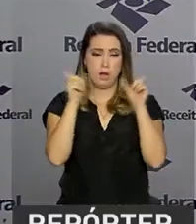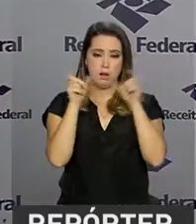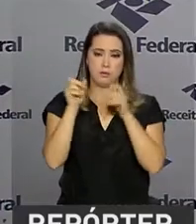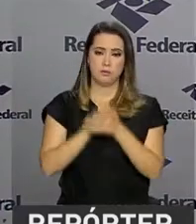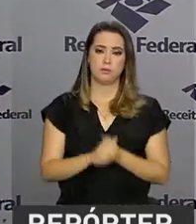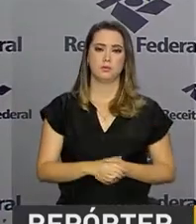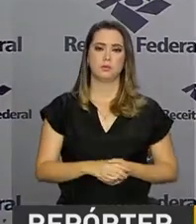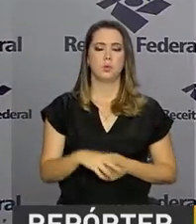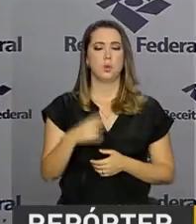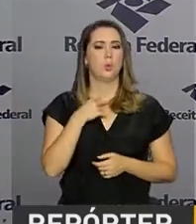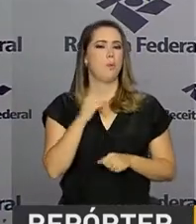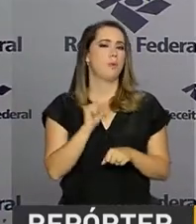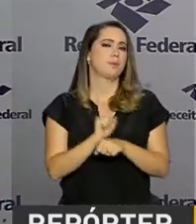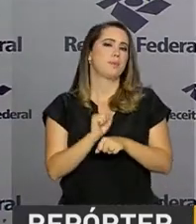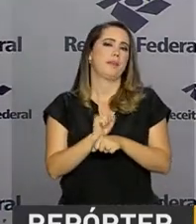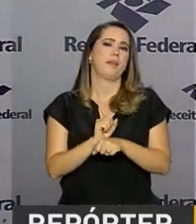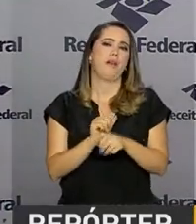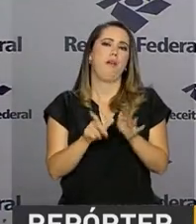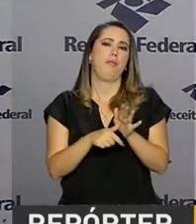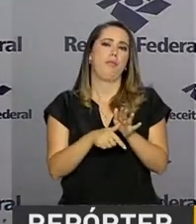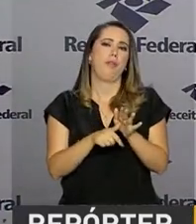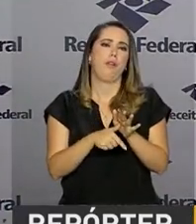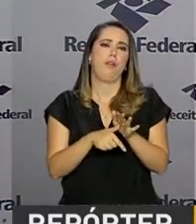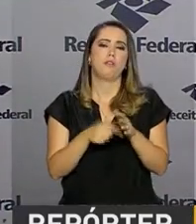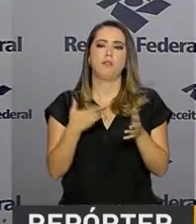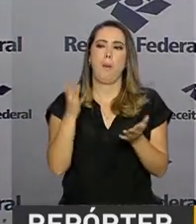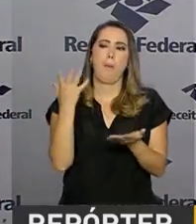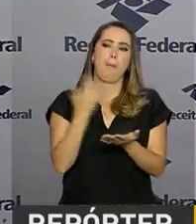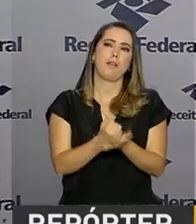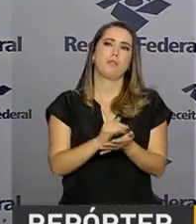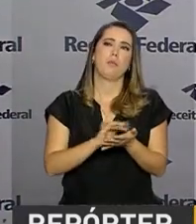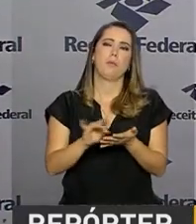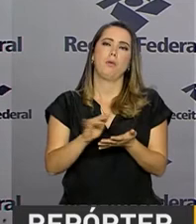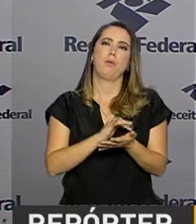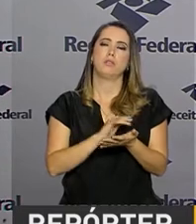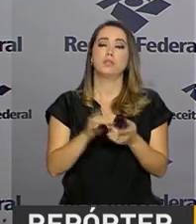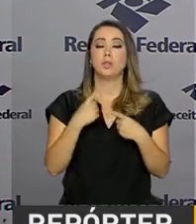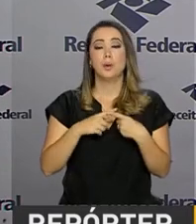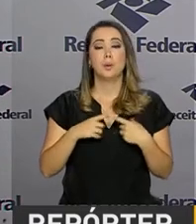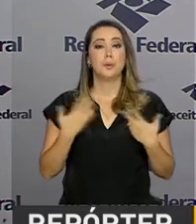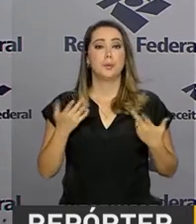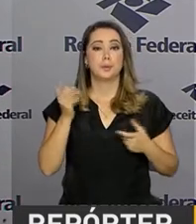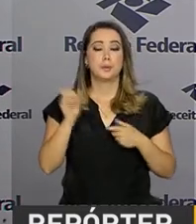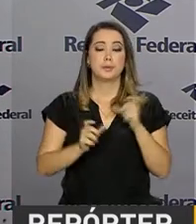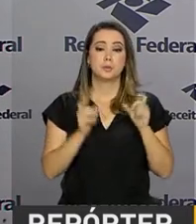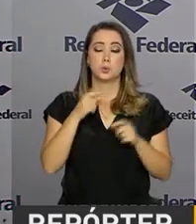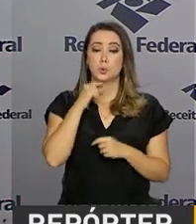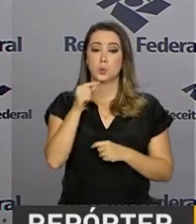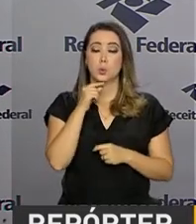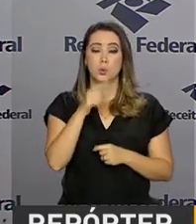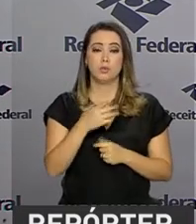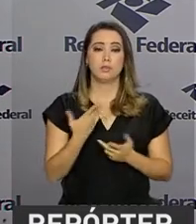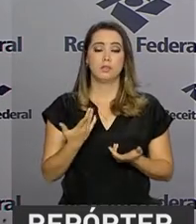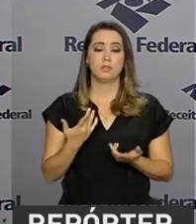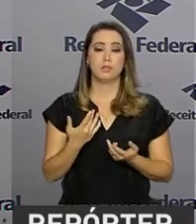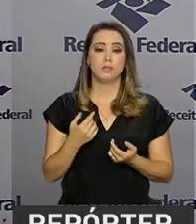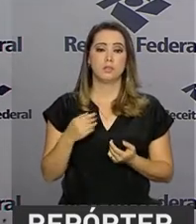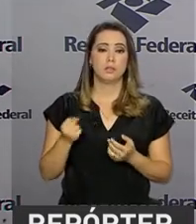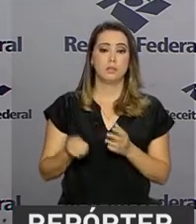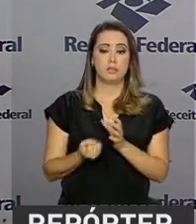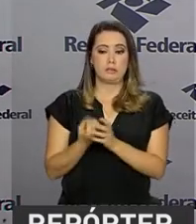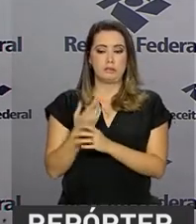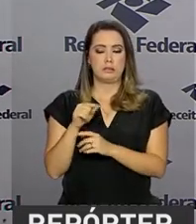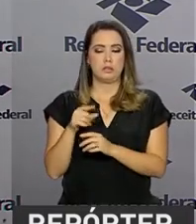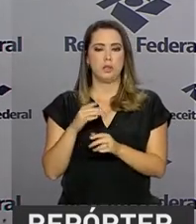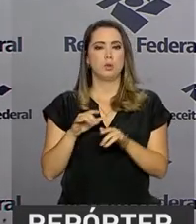deixar para a última hora especialmente para baixar programa porque quem as dúvidas surgem na